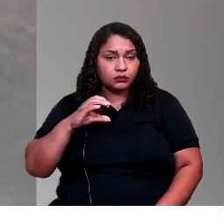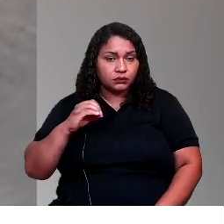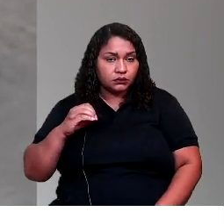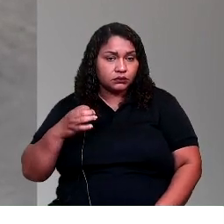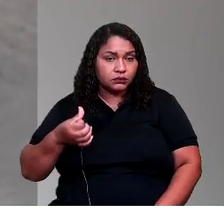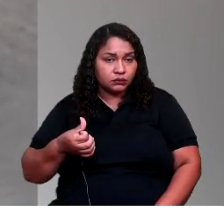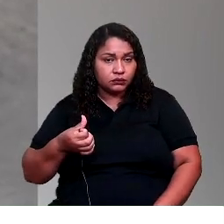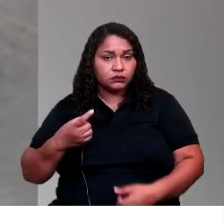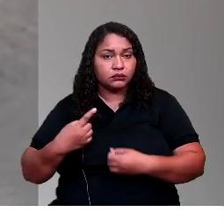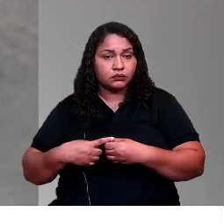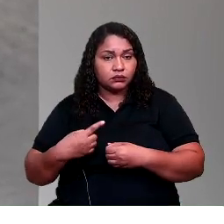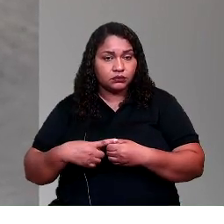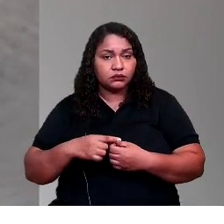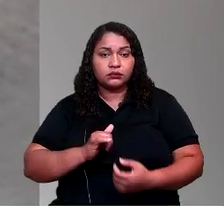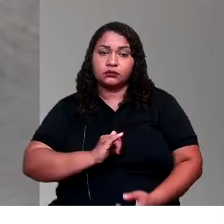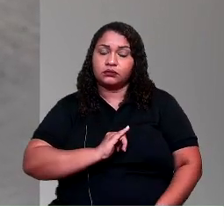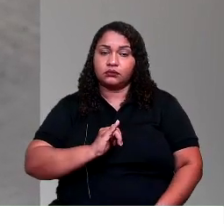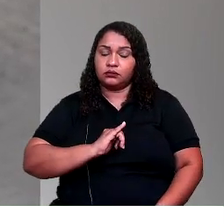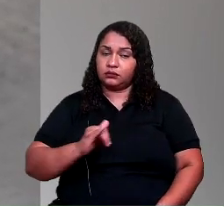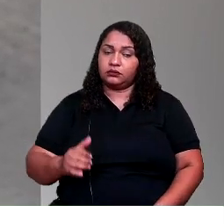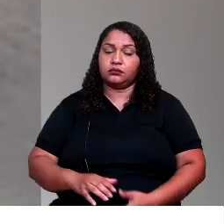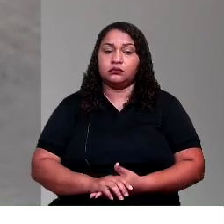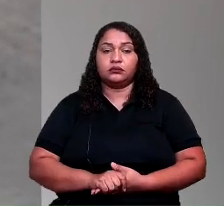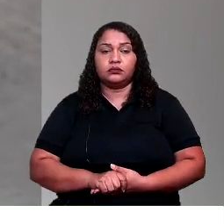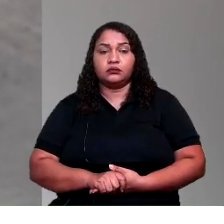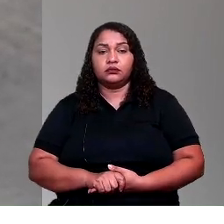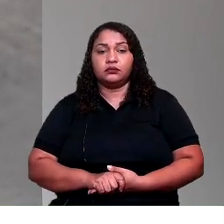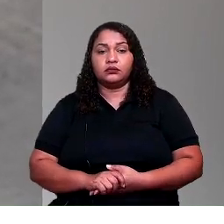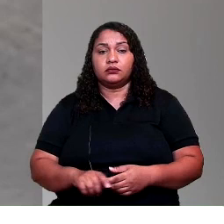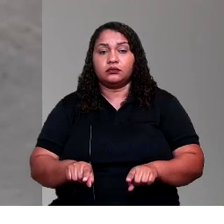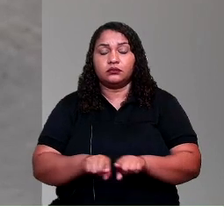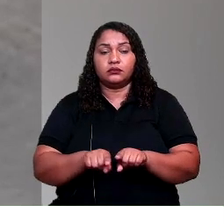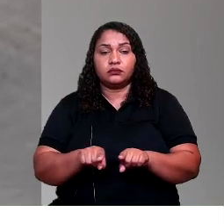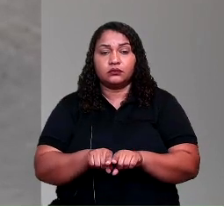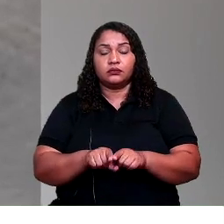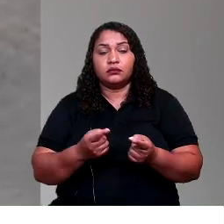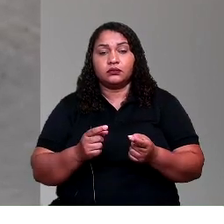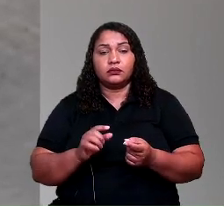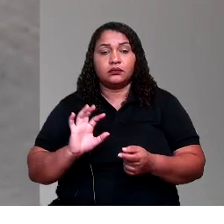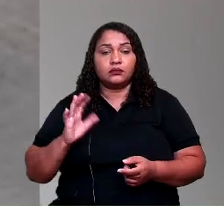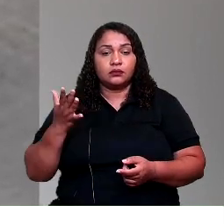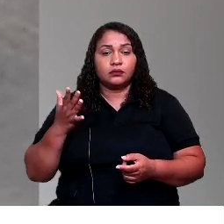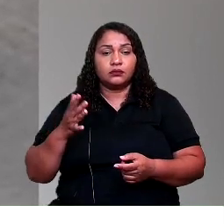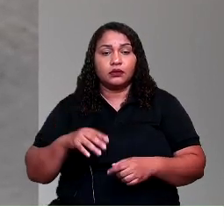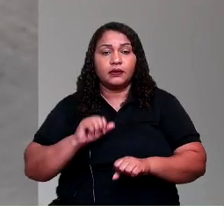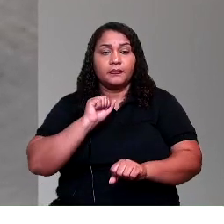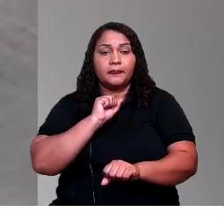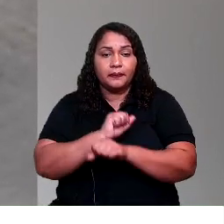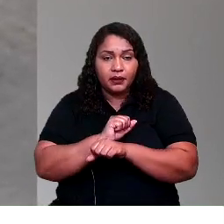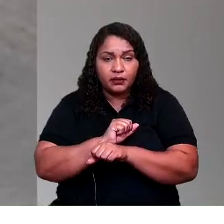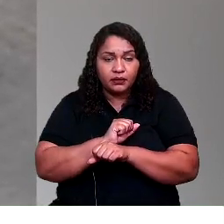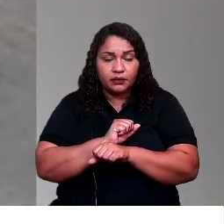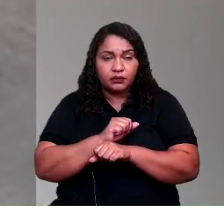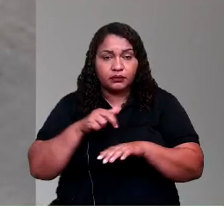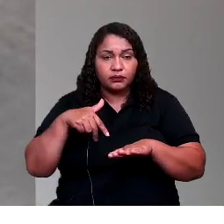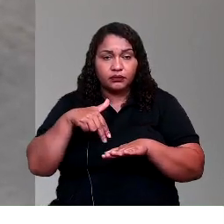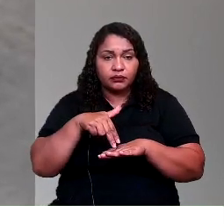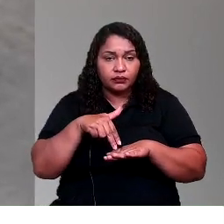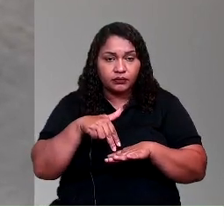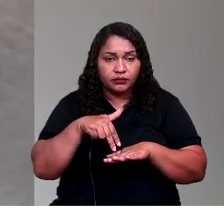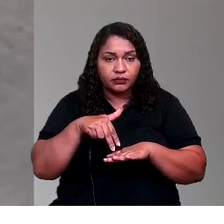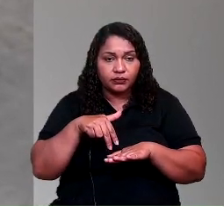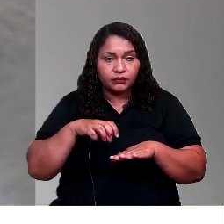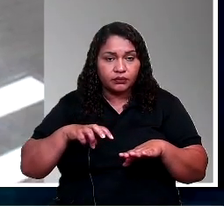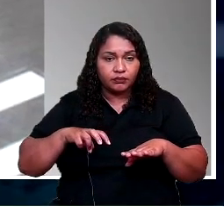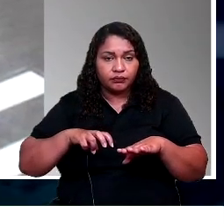foi d806 aqui na cidade viu e aí entre as entre as infrações mais cometidas bom então parar sobre a faixa de